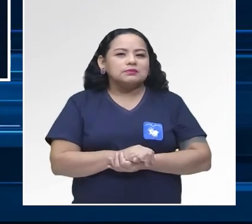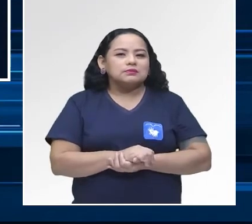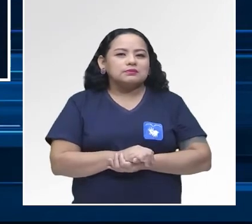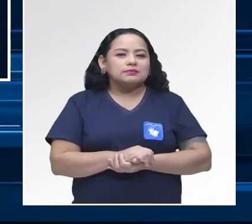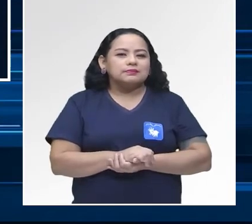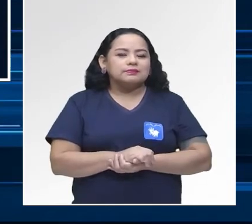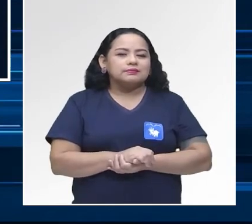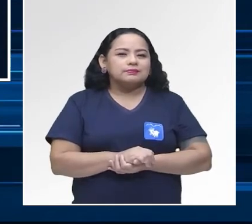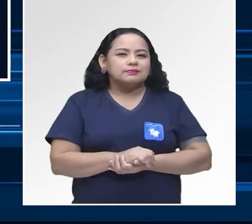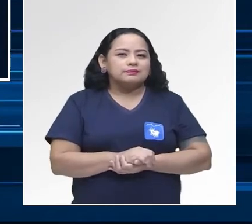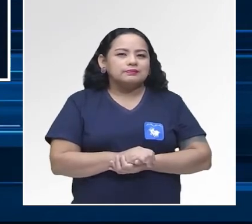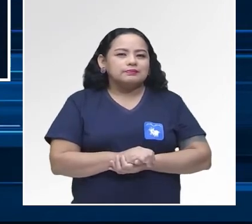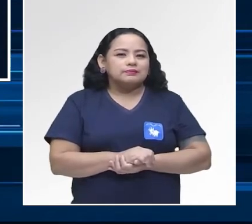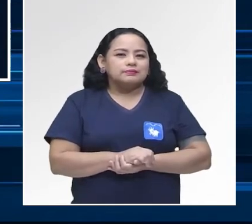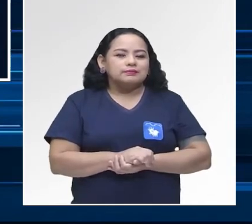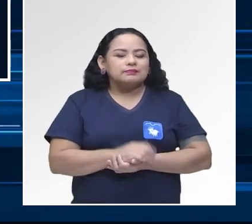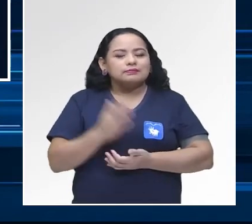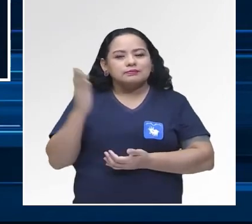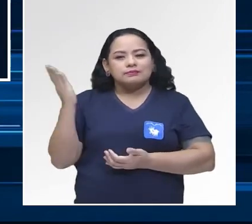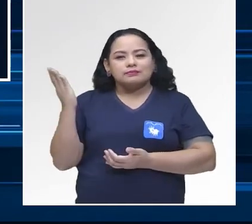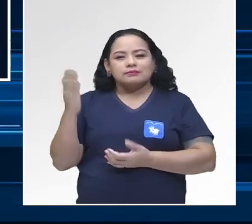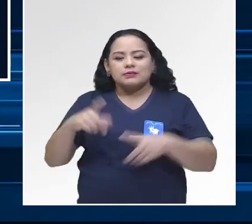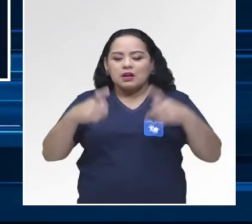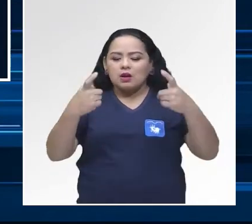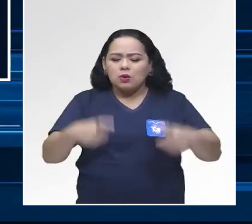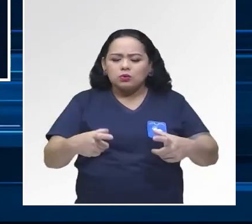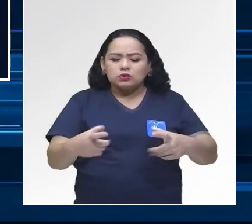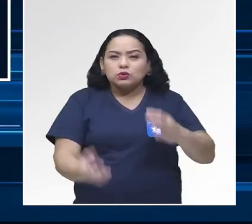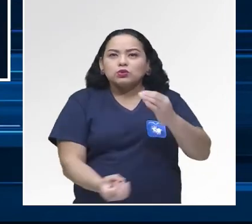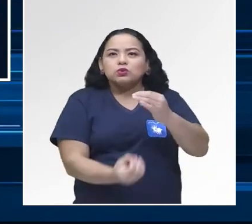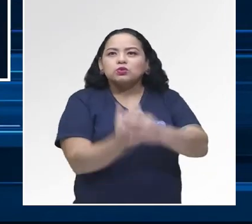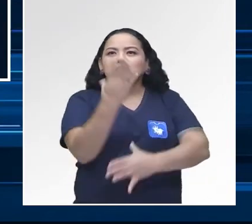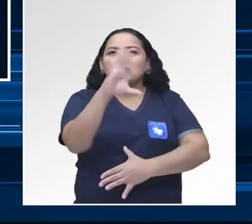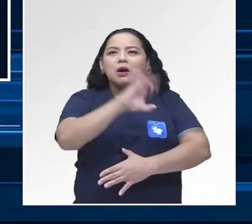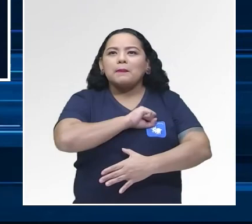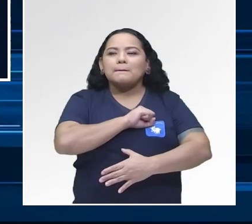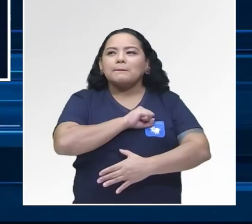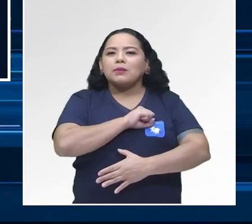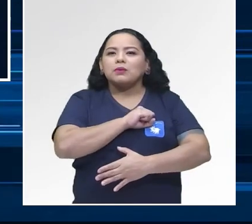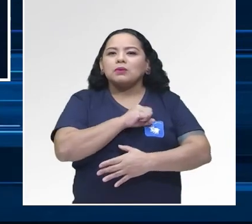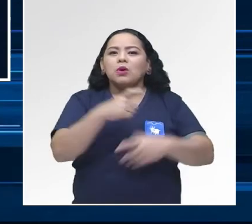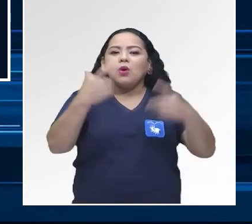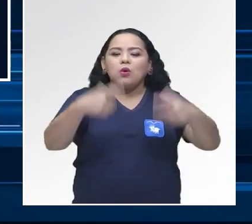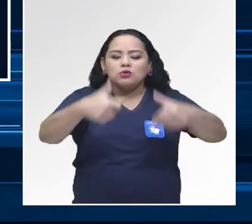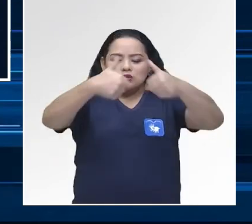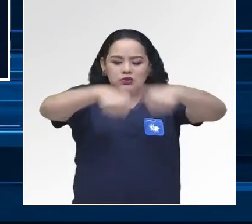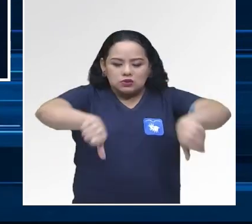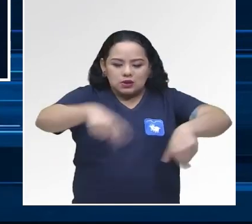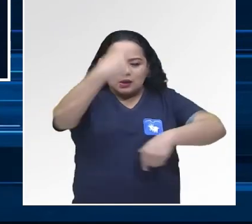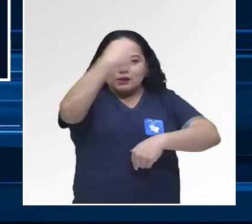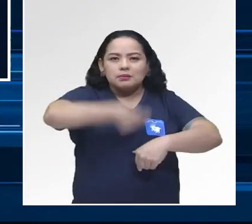só. Como que ele surge? De onde que ele vem? Para onde que ele vai? Aonde ele está em mim?